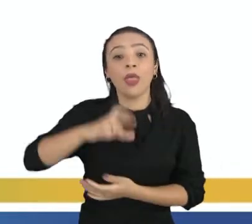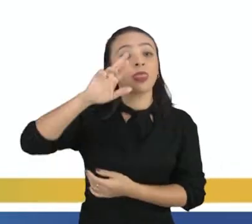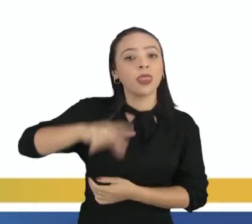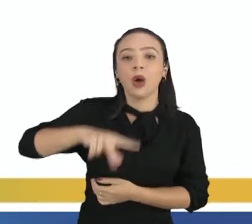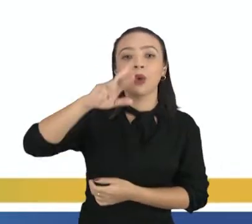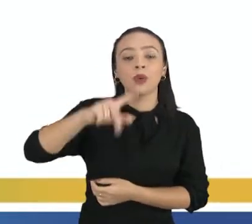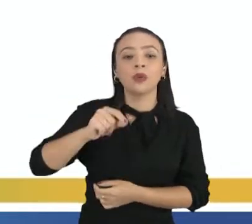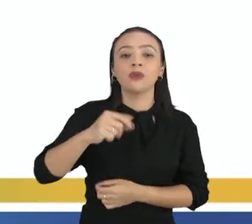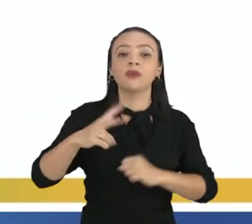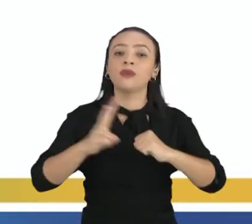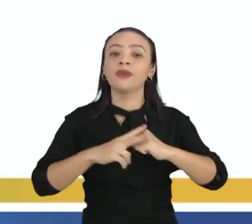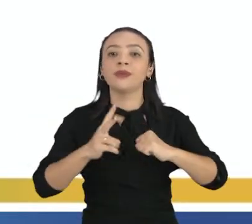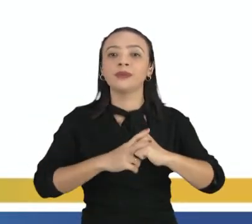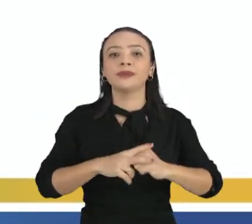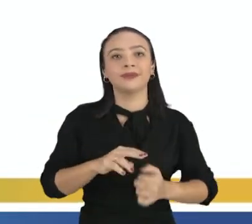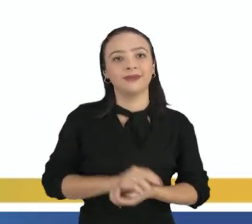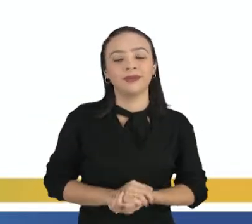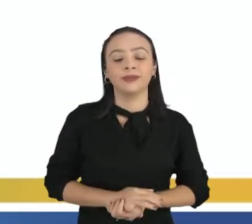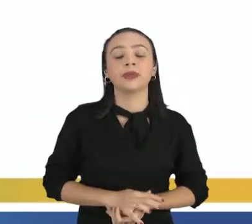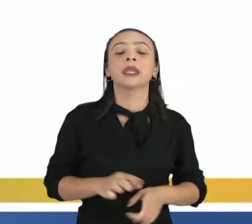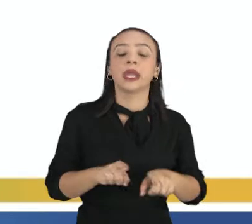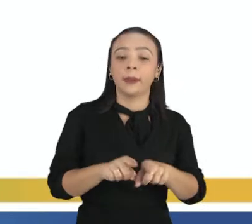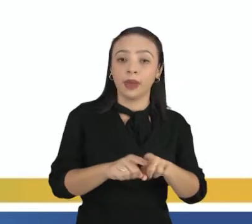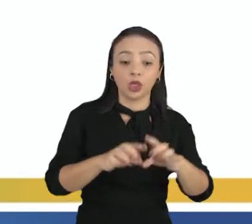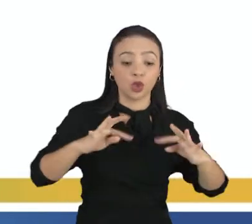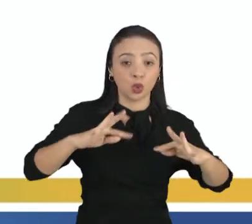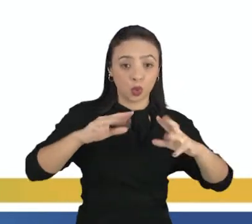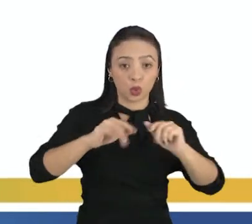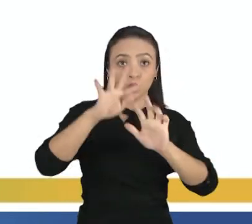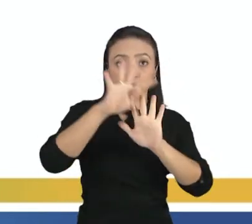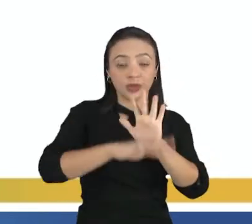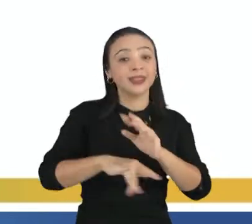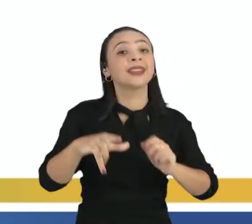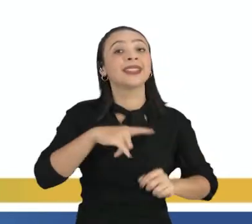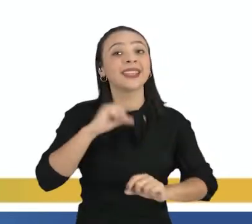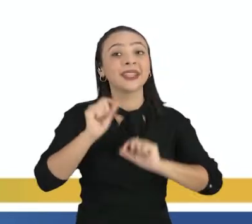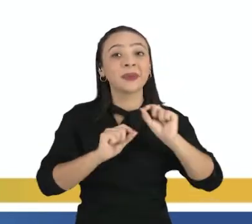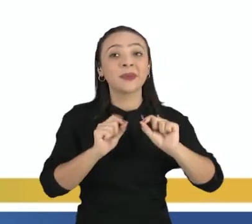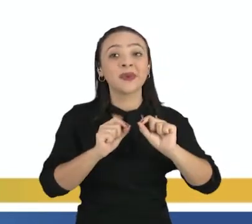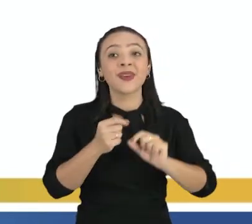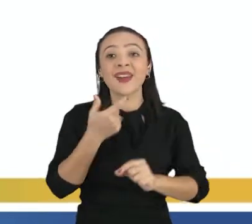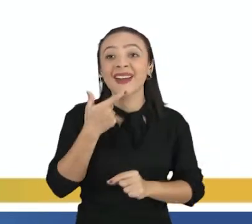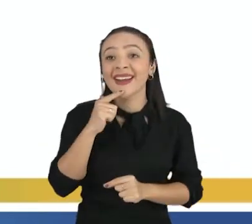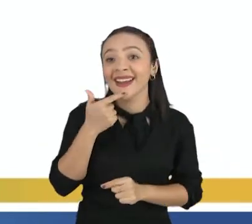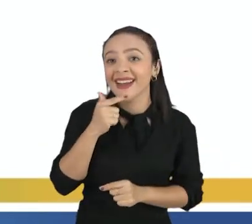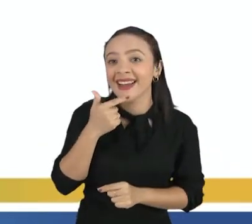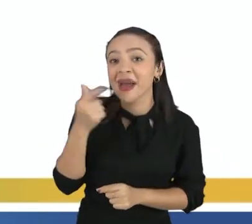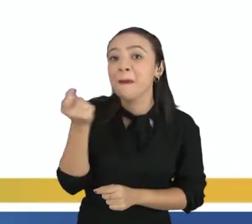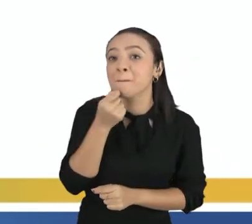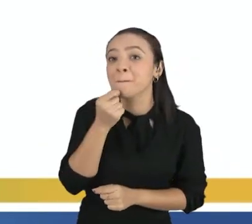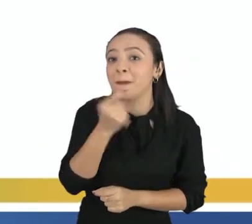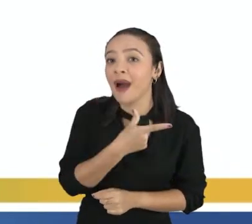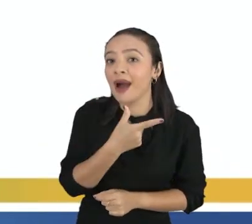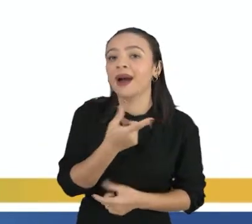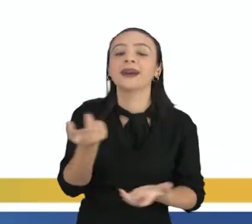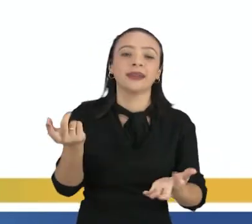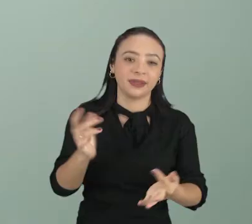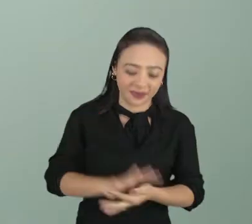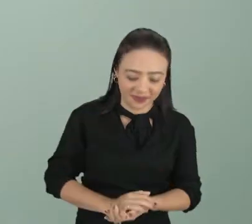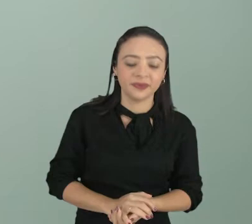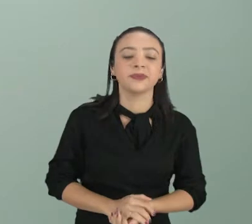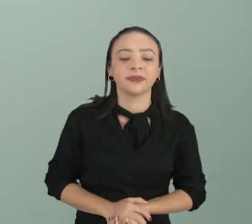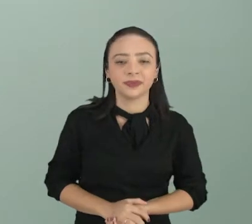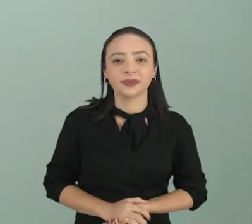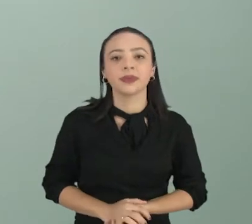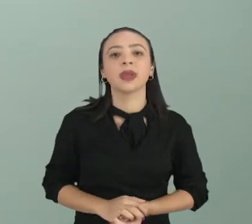Observaram que ali nos 3 textos também houve humor. Nos 3 textos houve humor, né? Referente